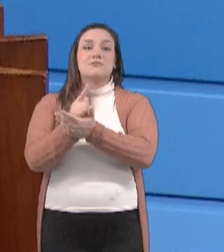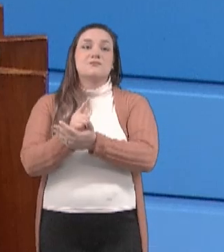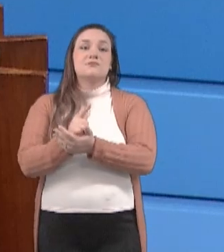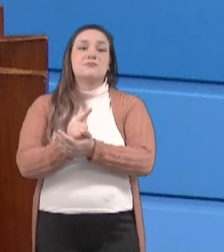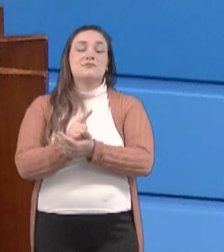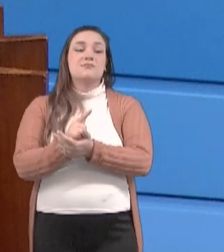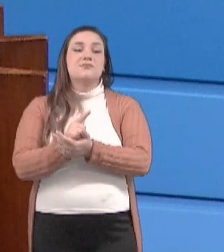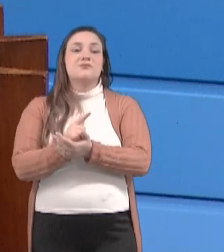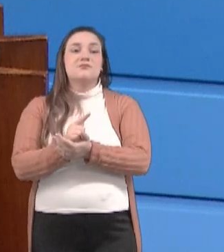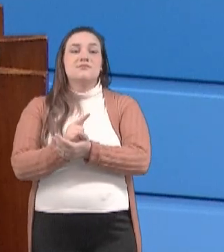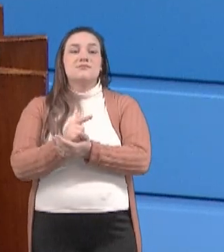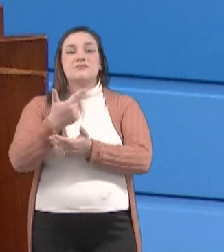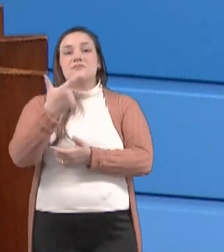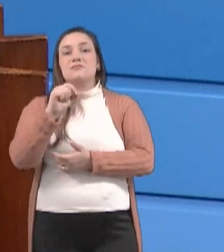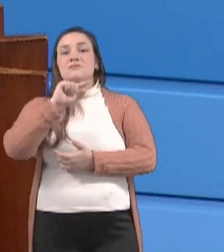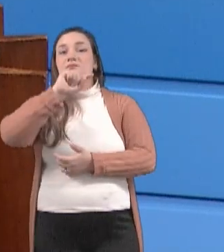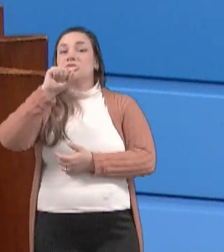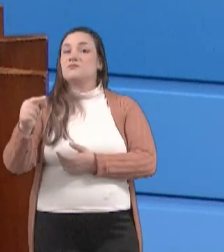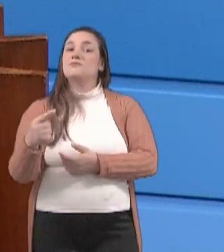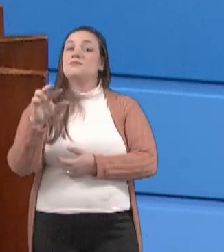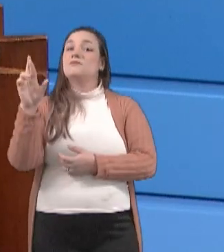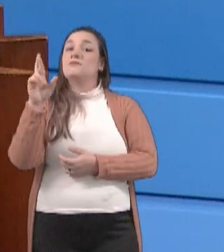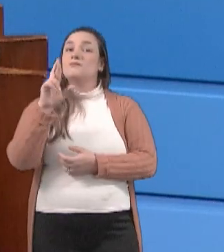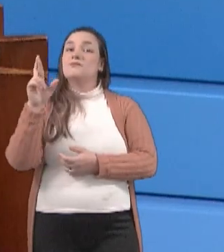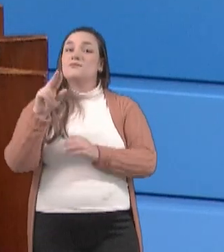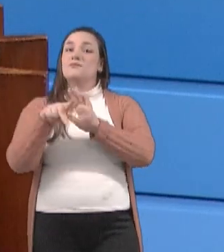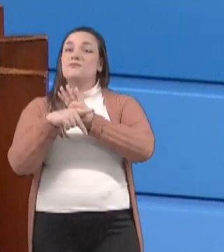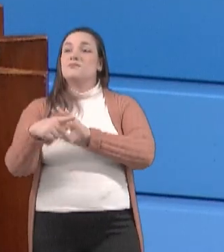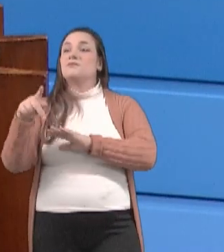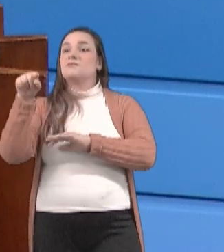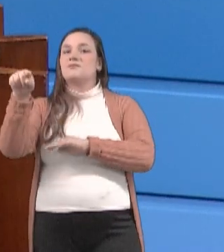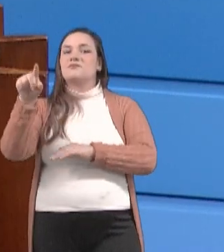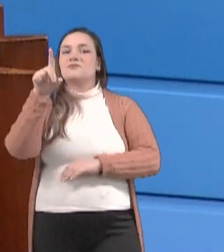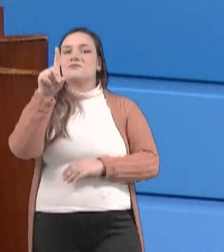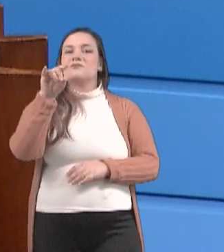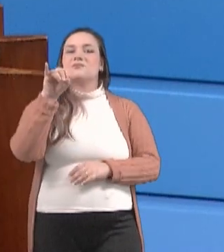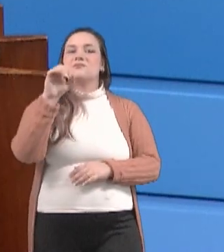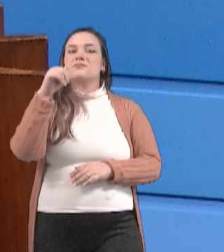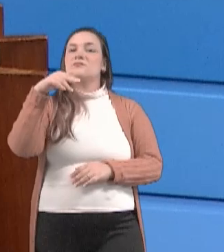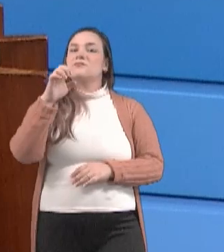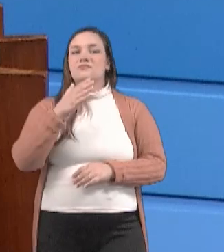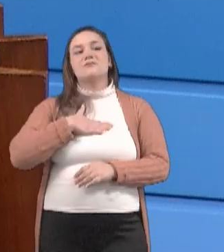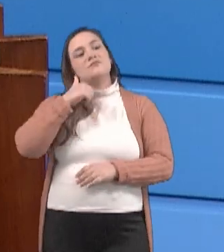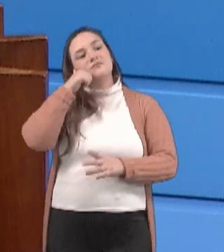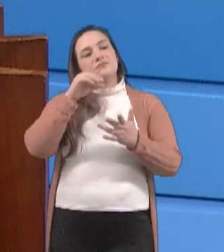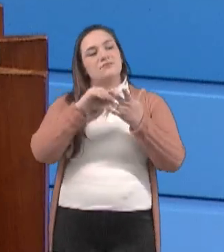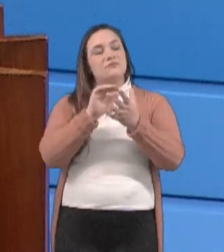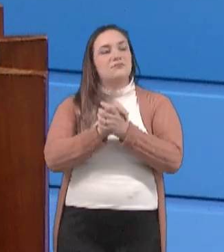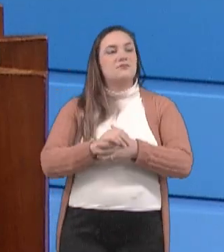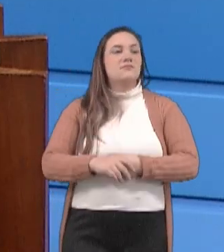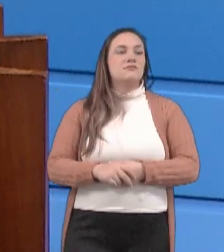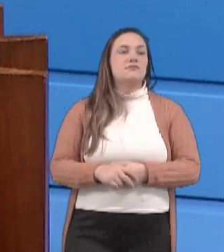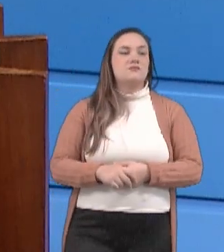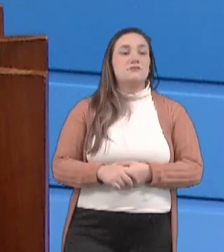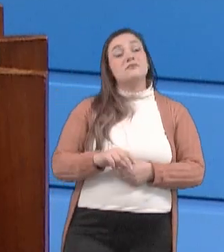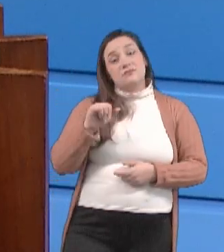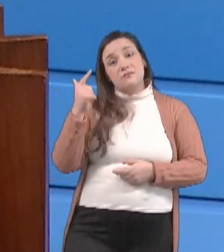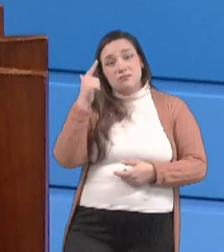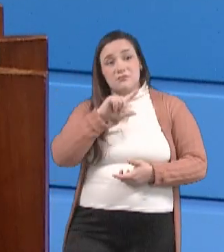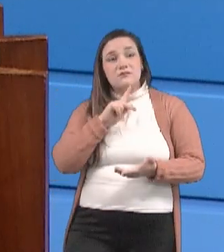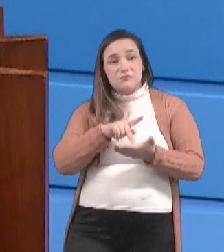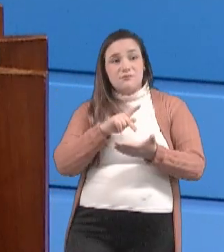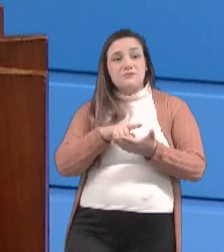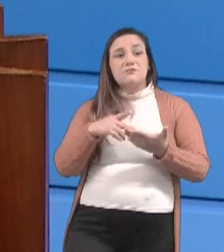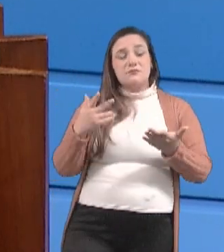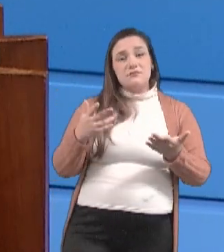Dione. Na realidade, isso aqui, o dinheiro, se eventualmente